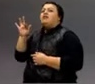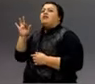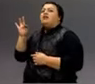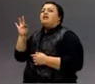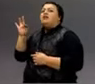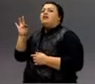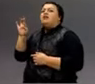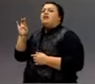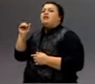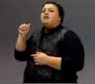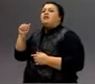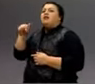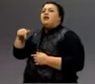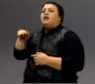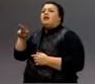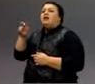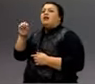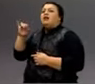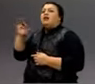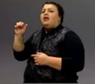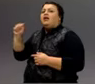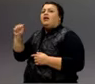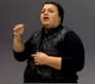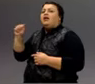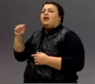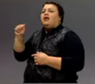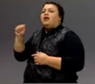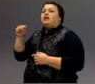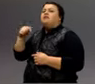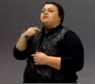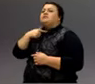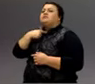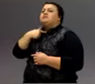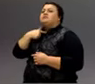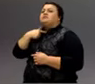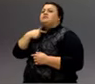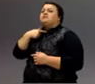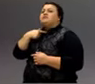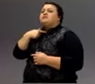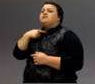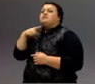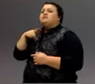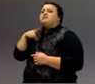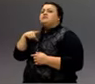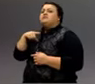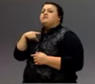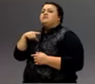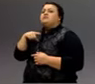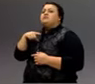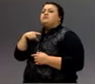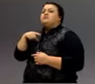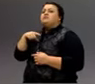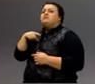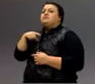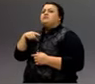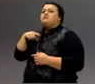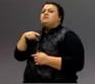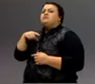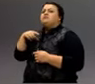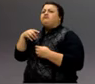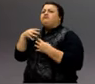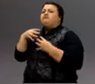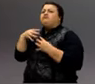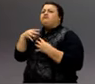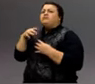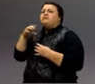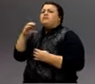A traqueia é um órgão que ele é ciliado, cheio de cílios. Para que esses cílios? Que